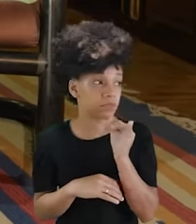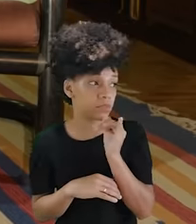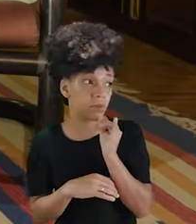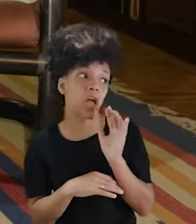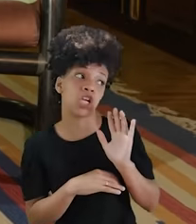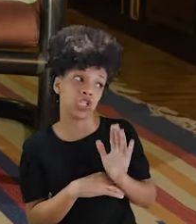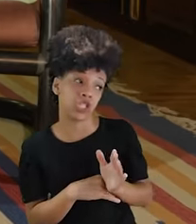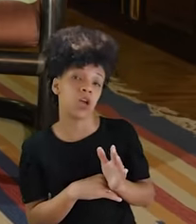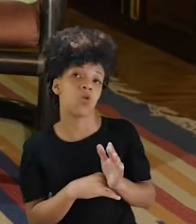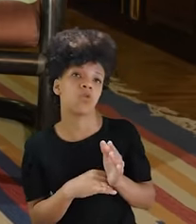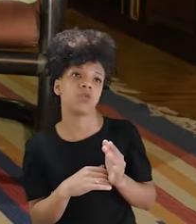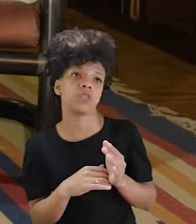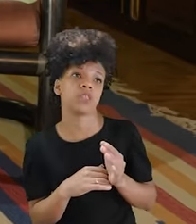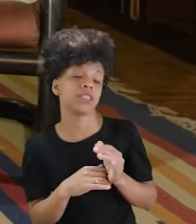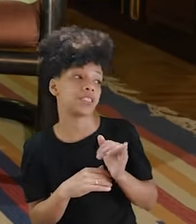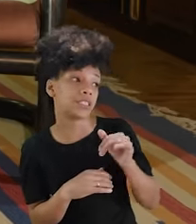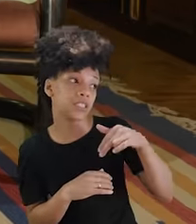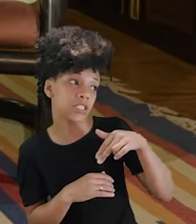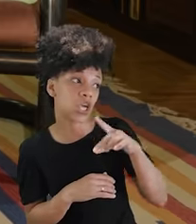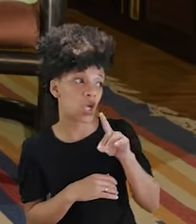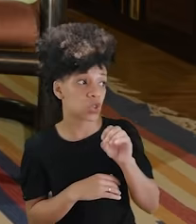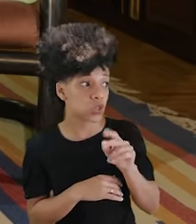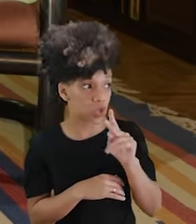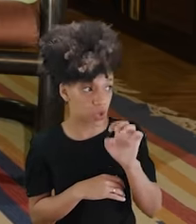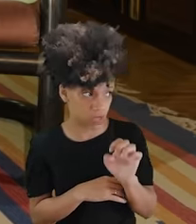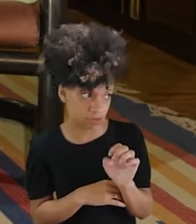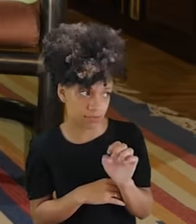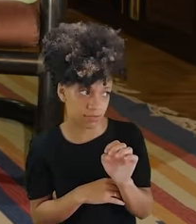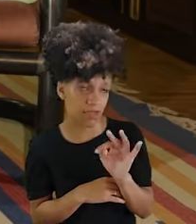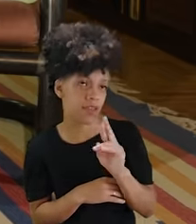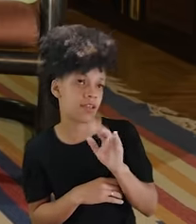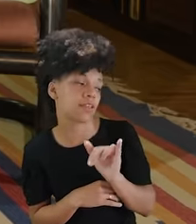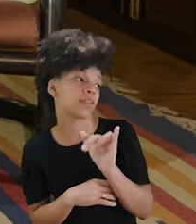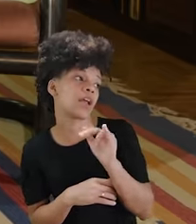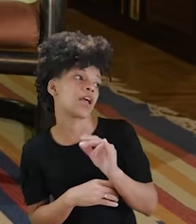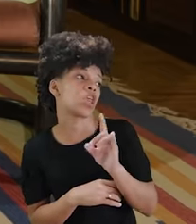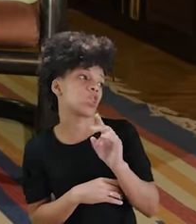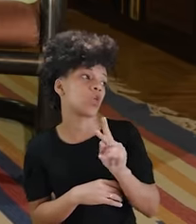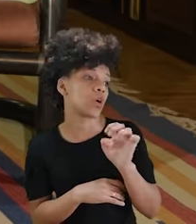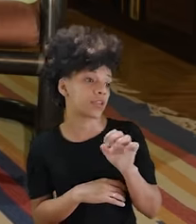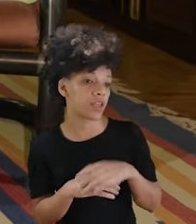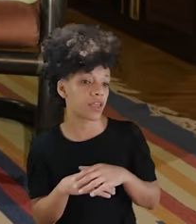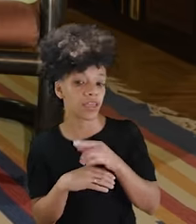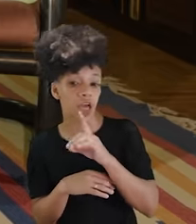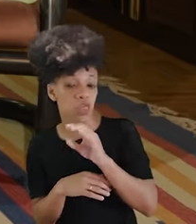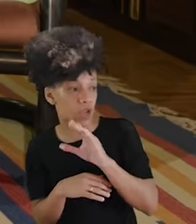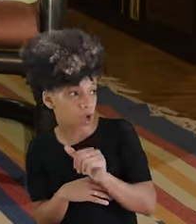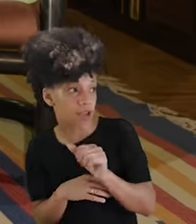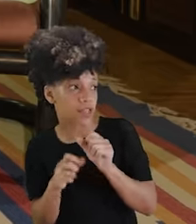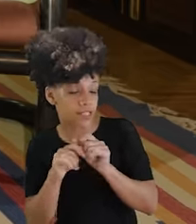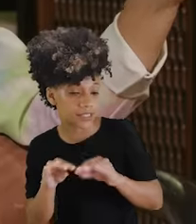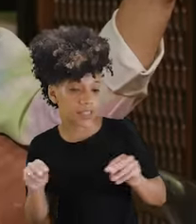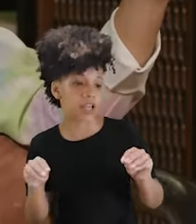que é a Docas secas quando está tipo fazer uma reforma no navio pelos falou